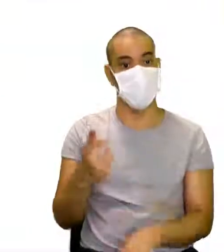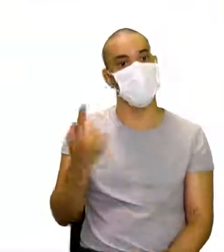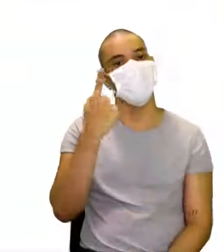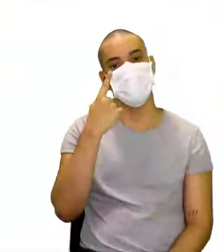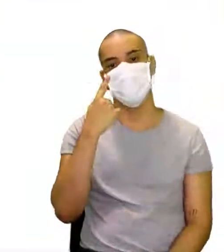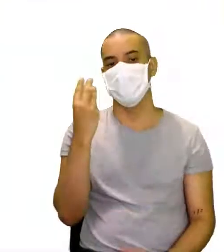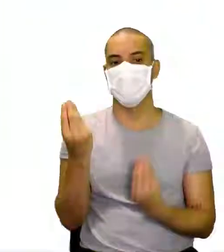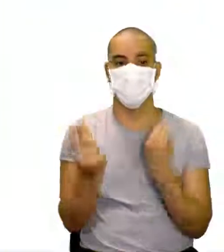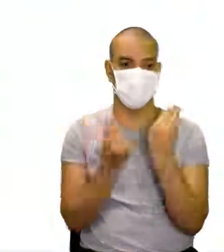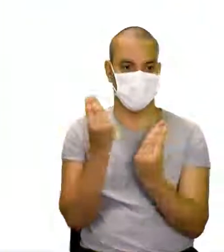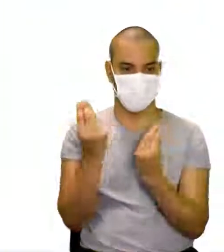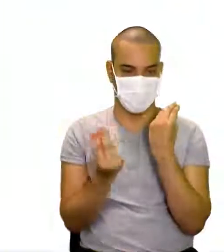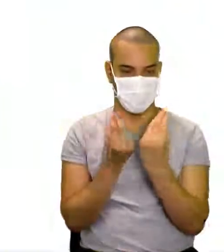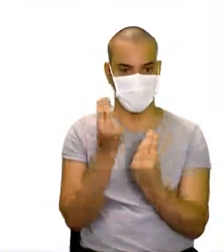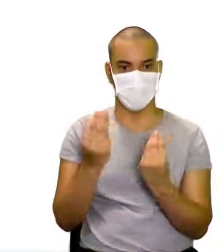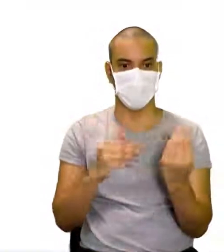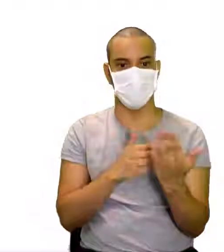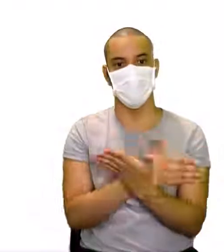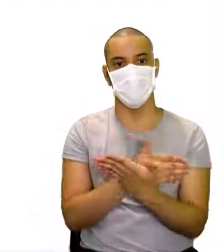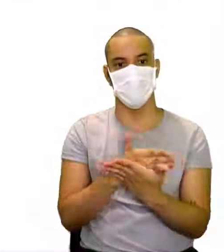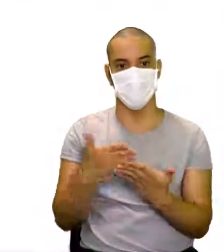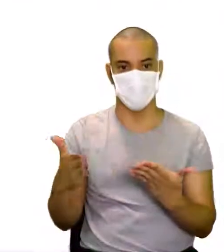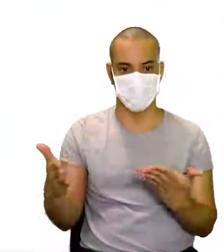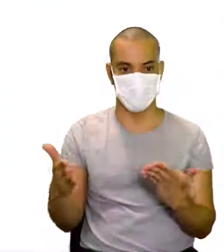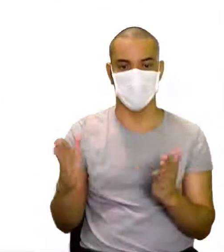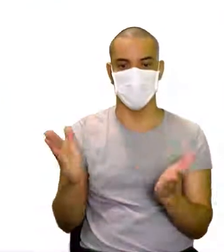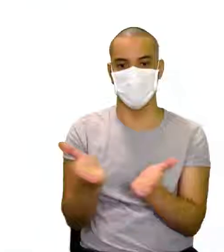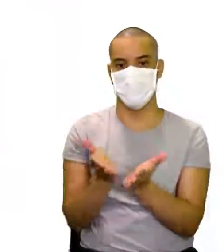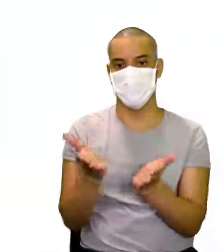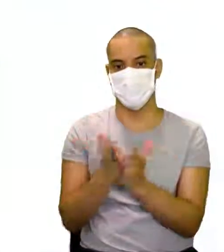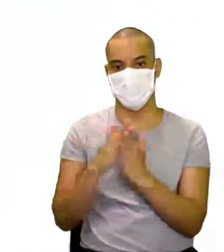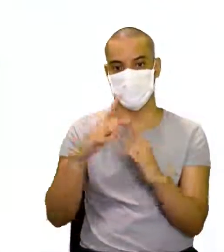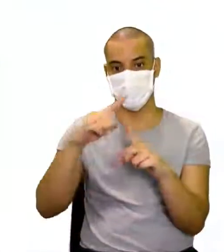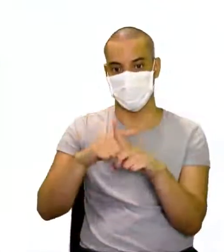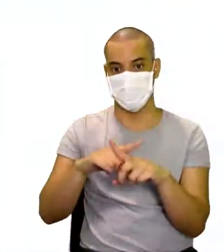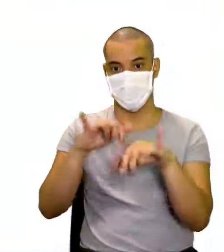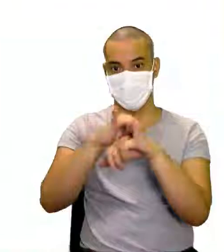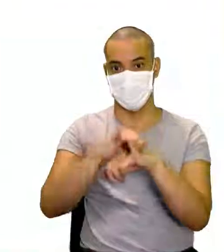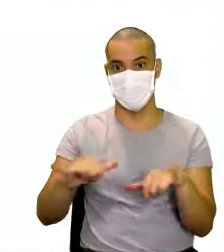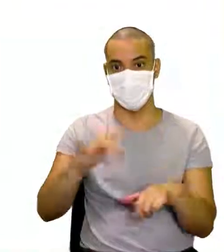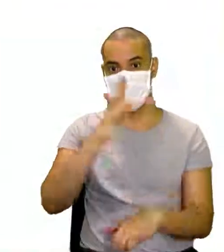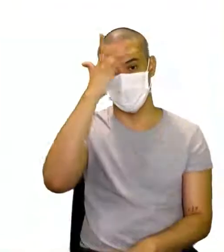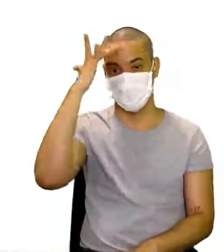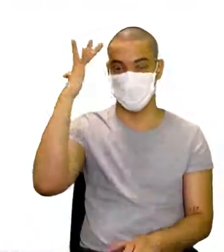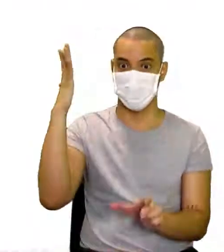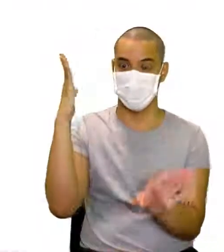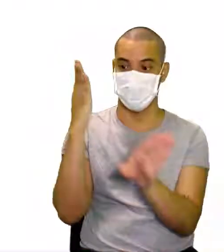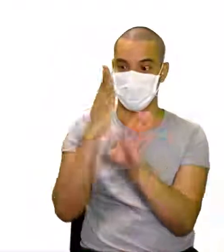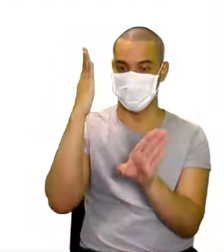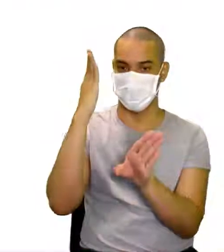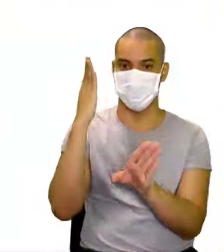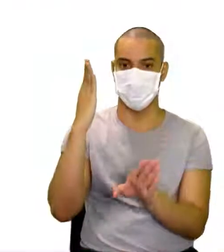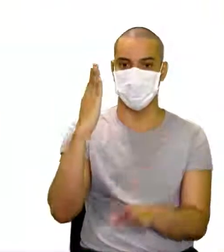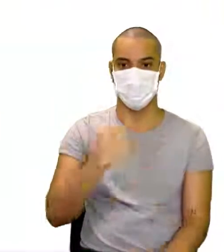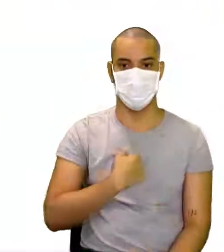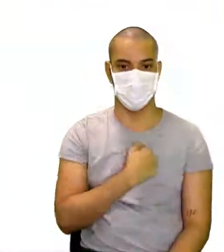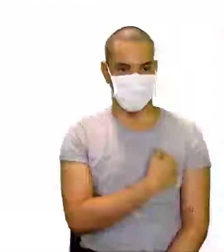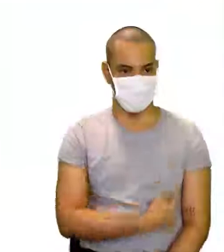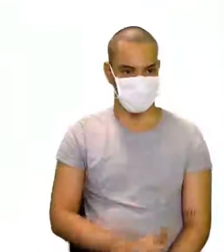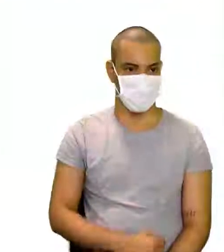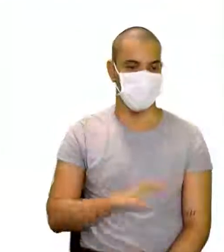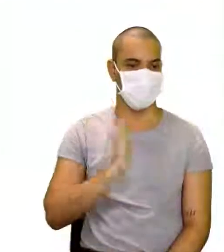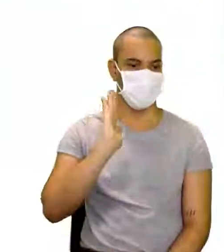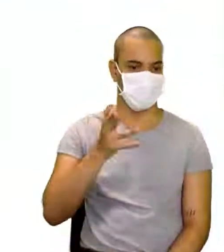que forma aí. Lá no início da era cristã, os adivinhos chineses já utilizavam